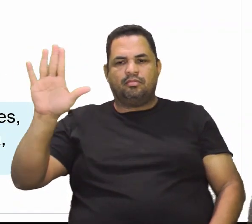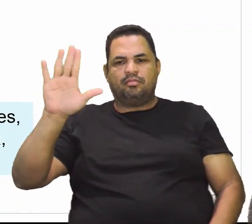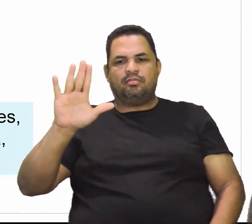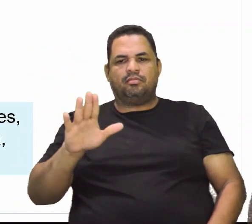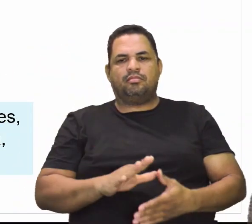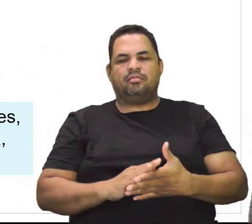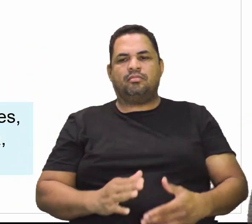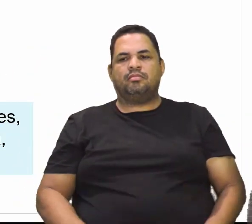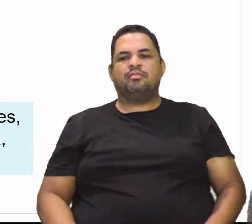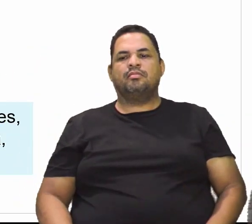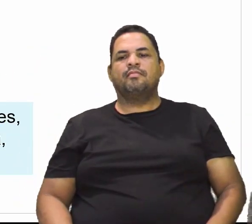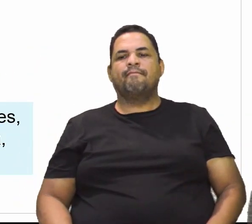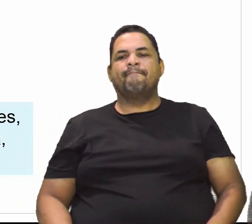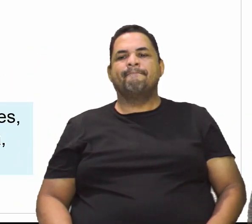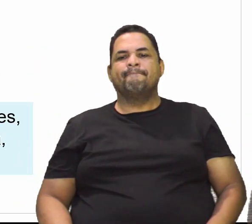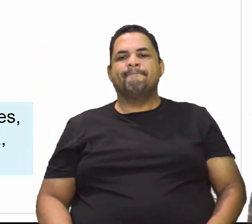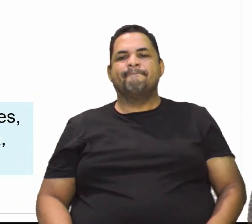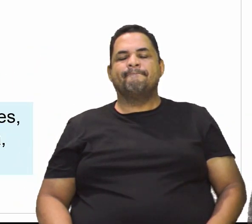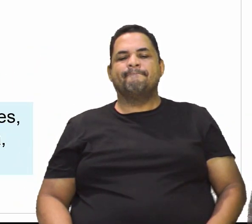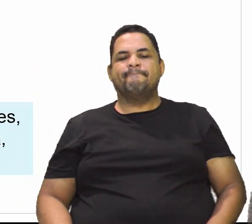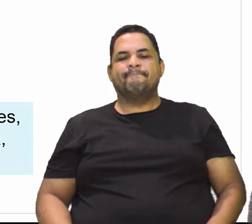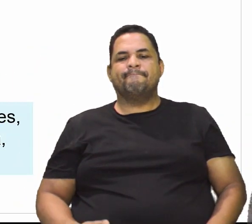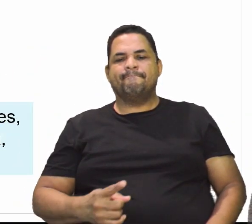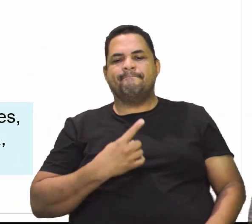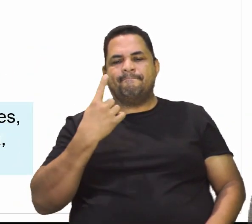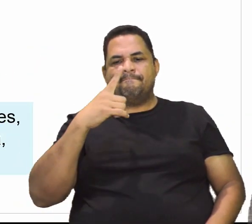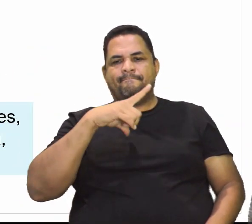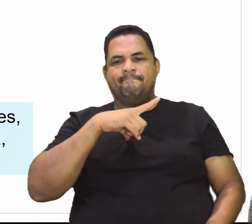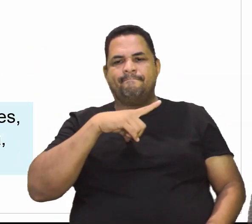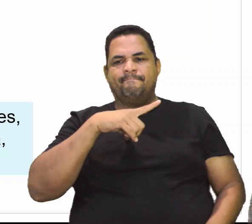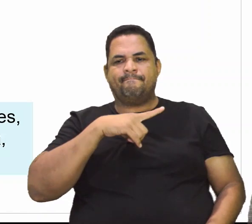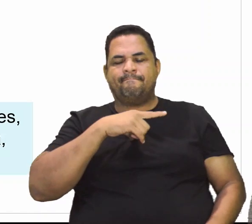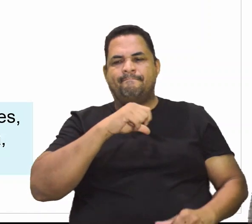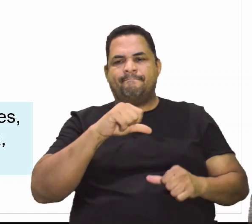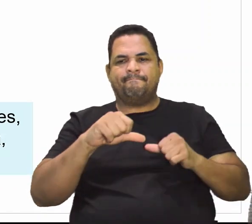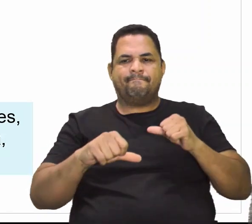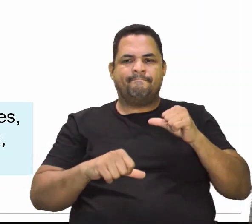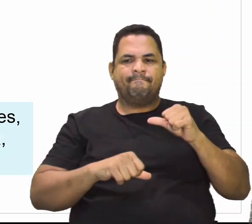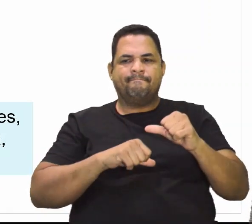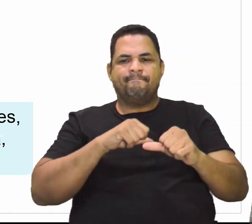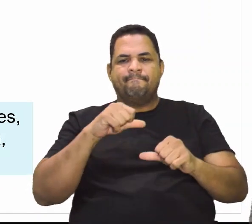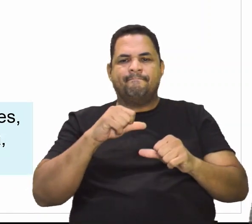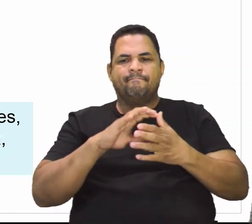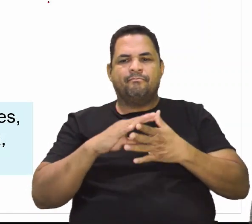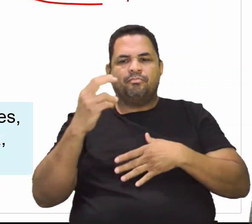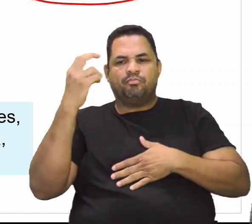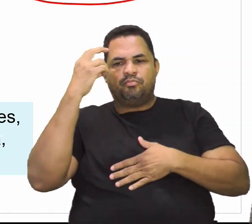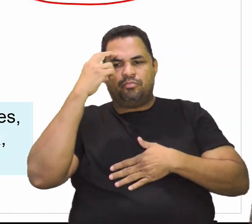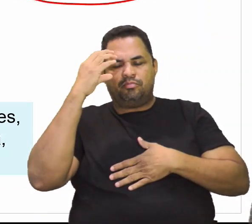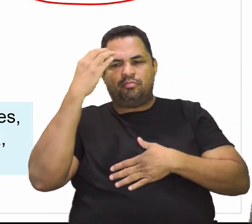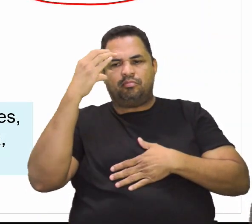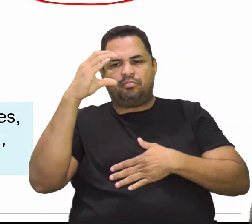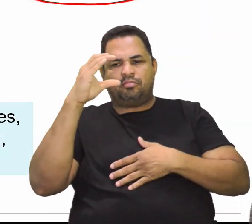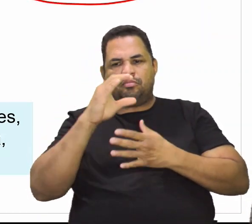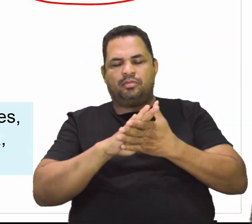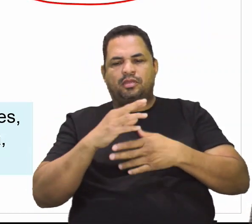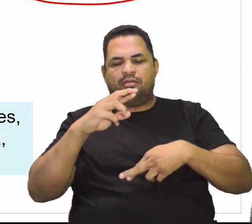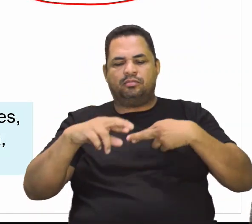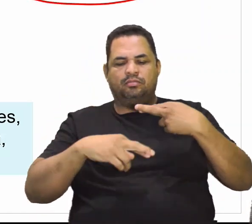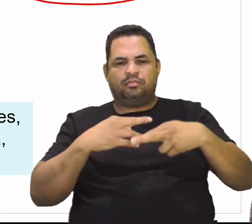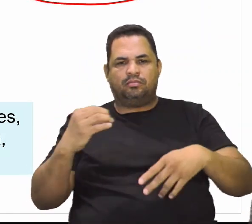Entre elas, nós temos essa mudança na cultura e na ciência chamada